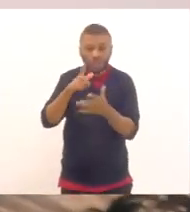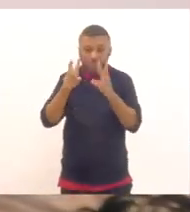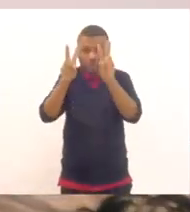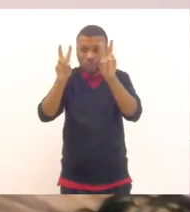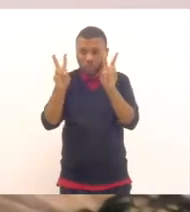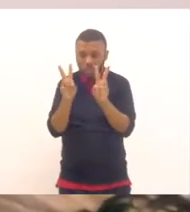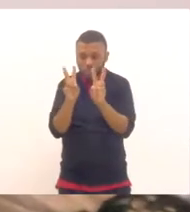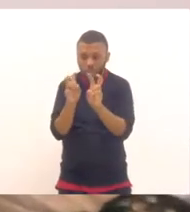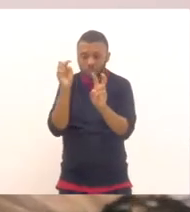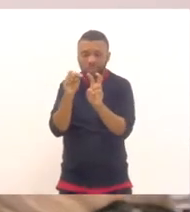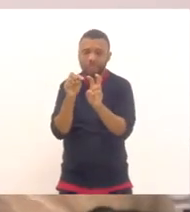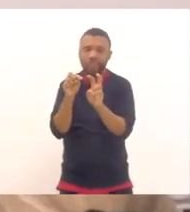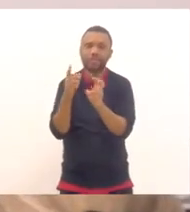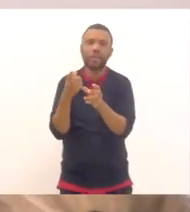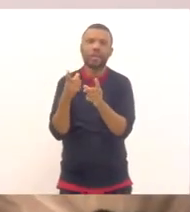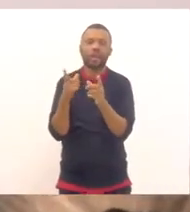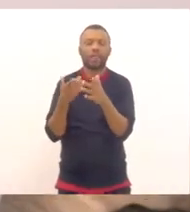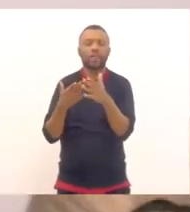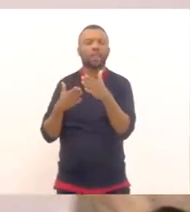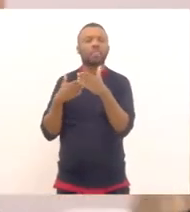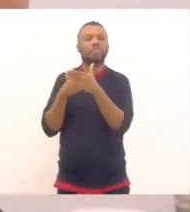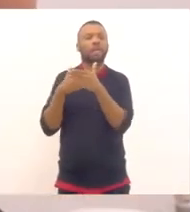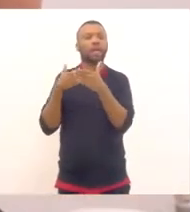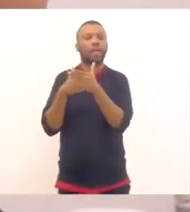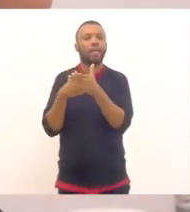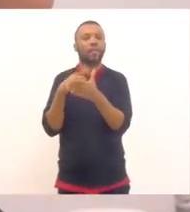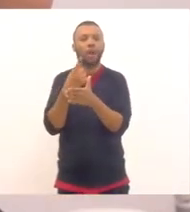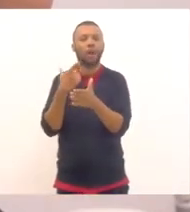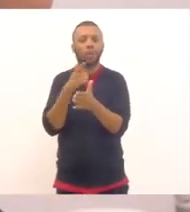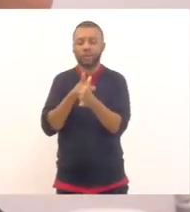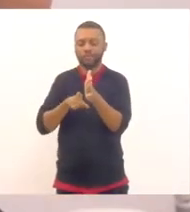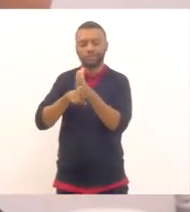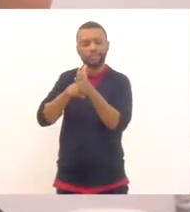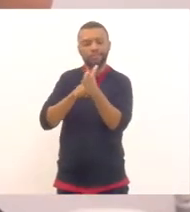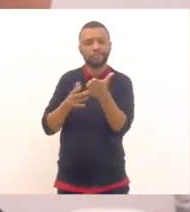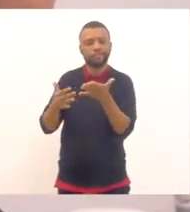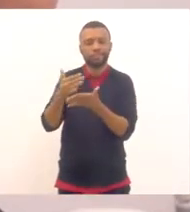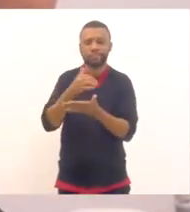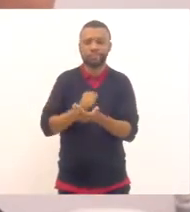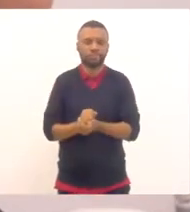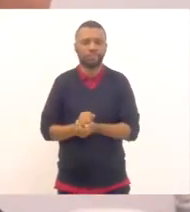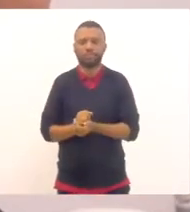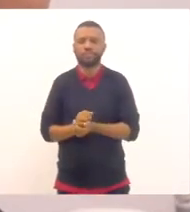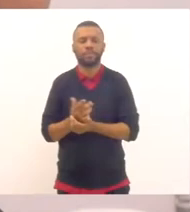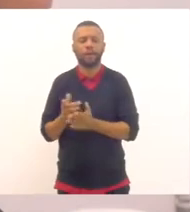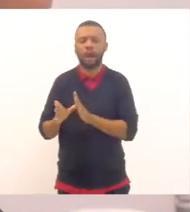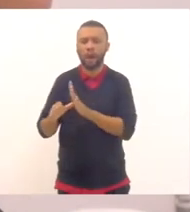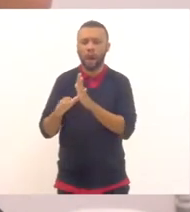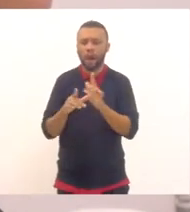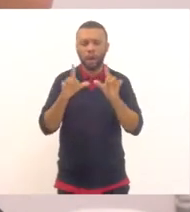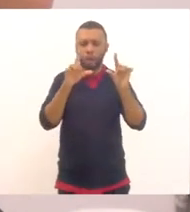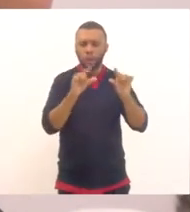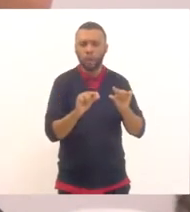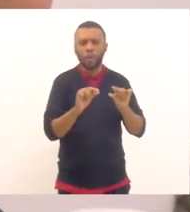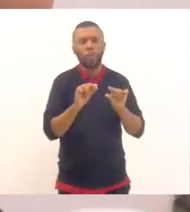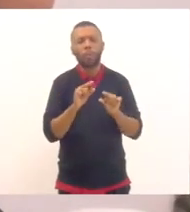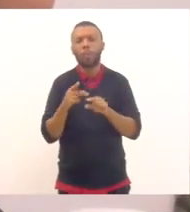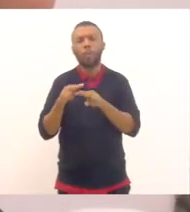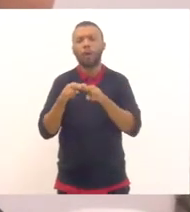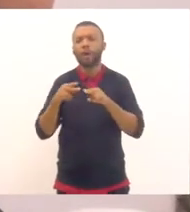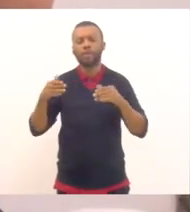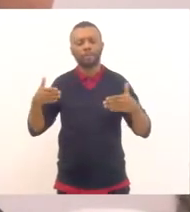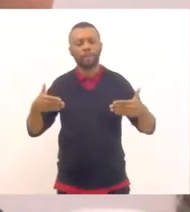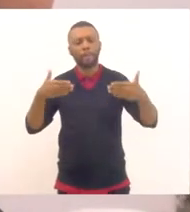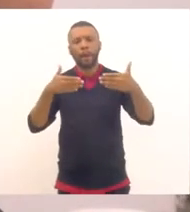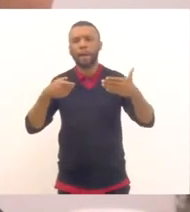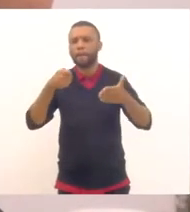subtítulo dificulta o levantamento o seu atribui essa redução ao com o embate direto